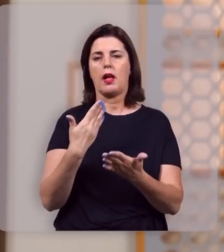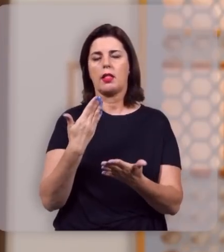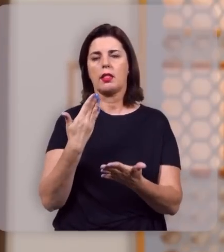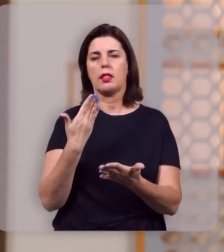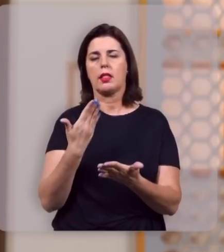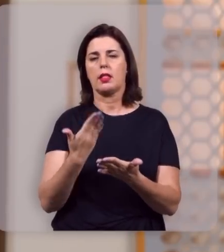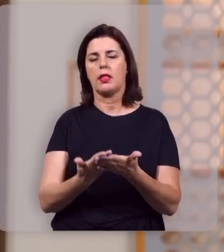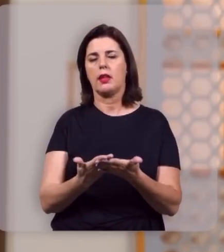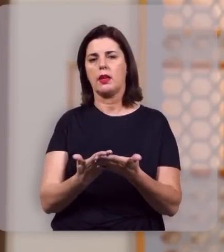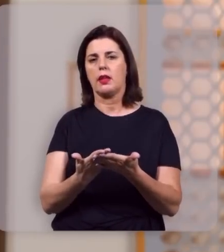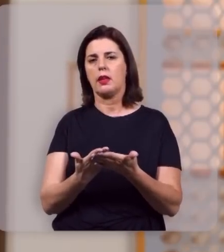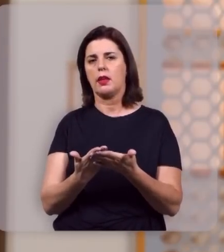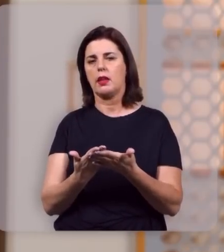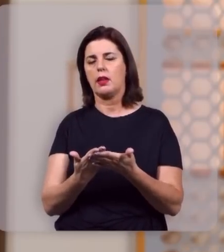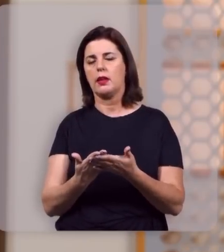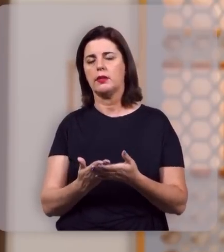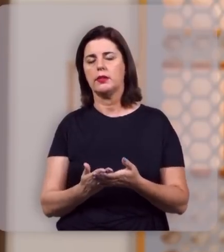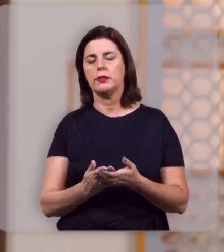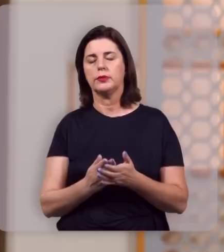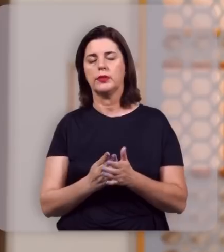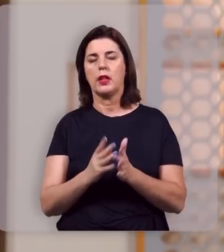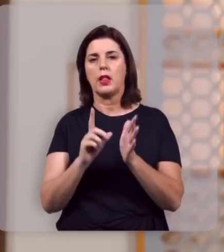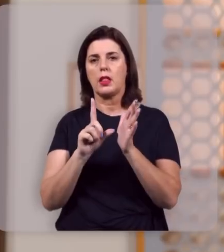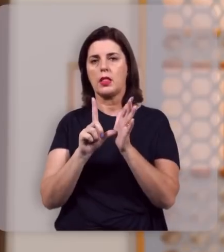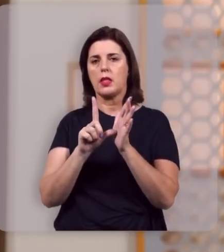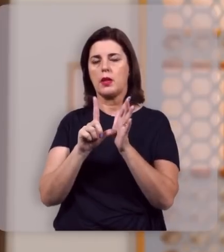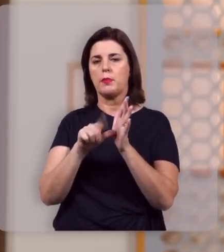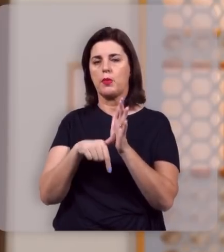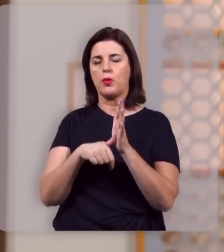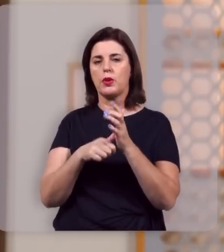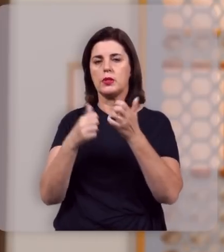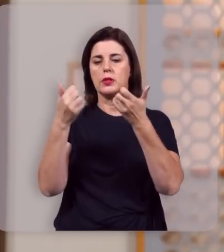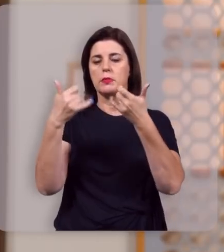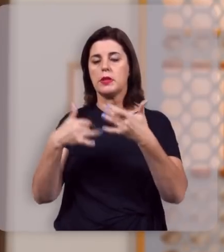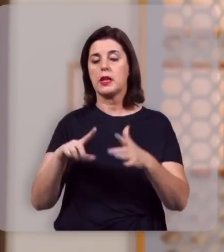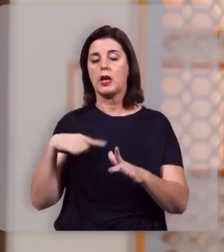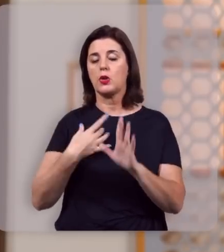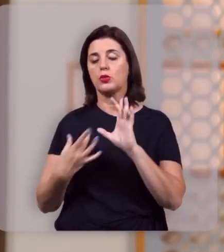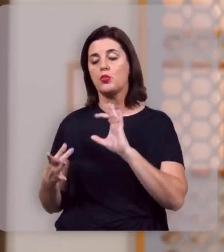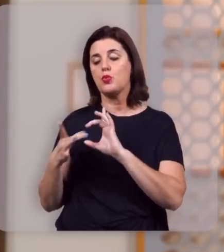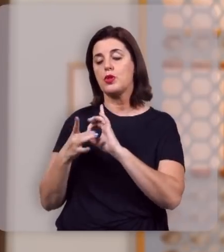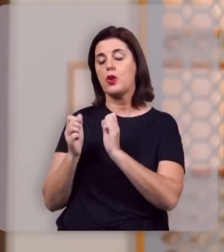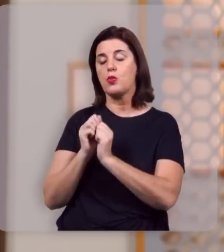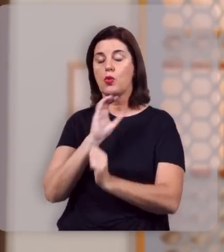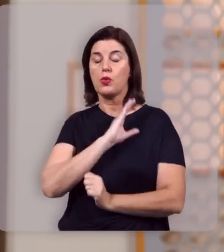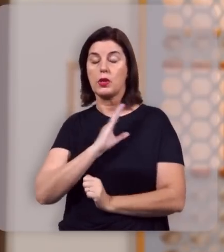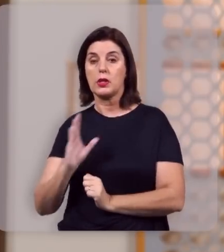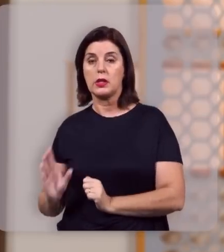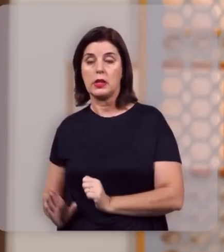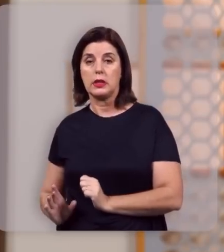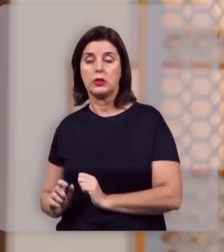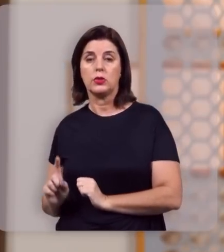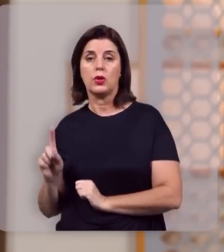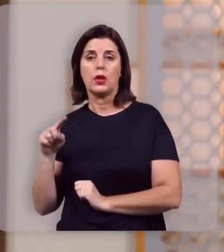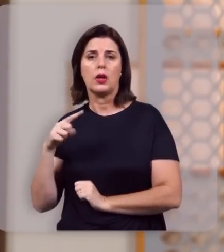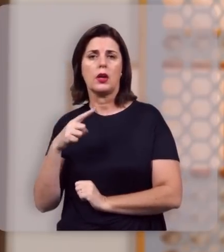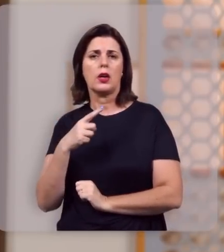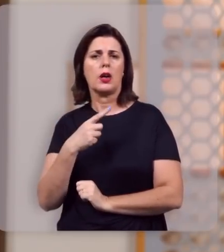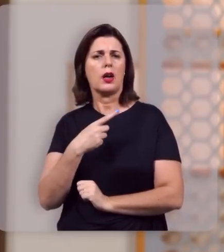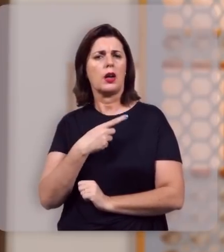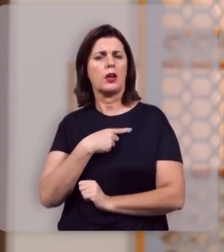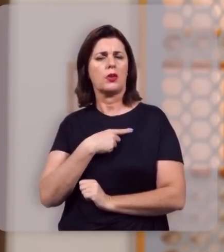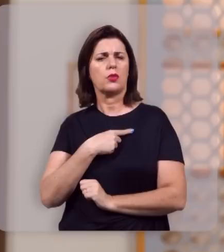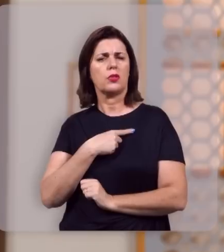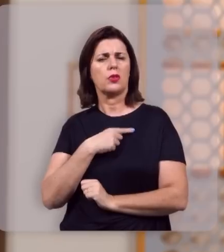24, depois de tratar da nossa união com Cristo e da hediondez